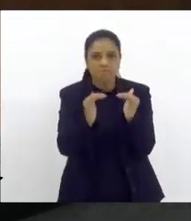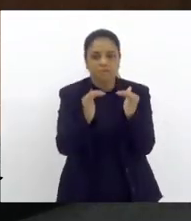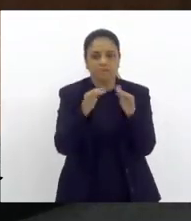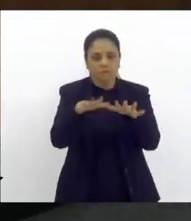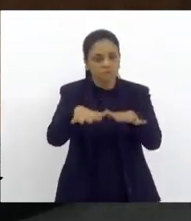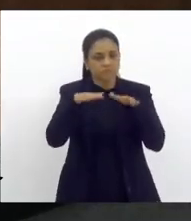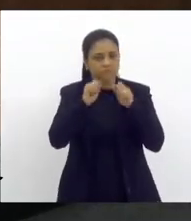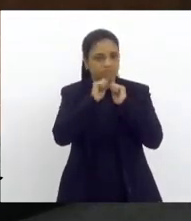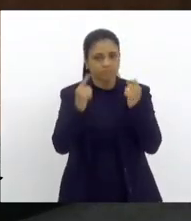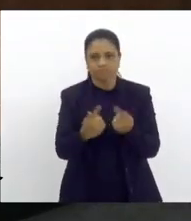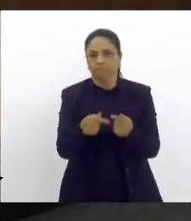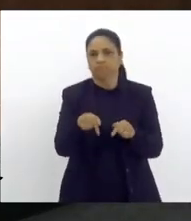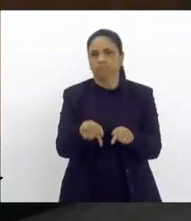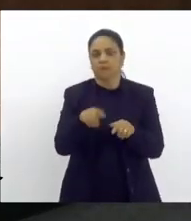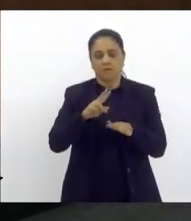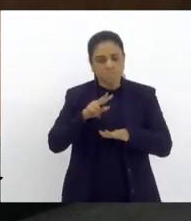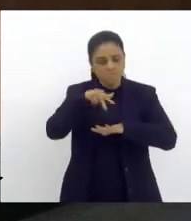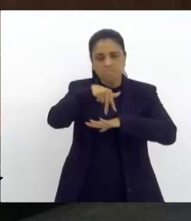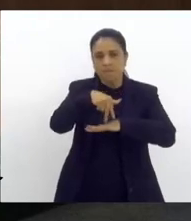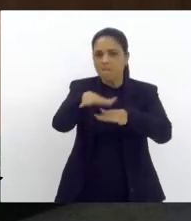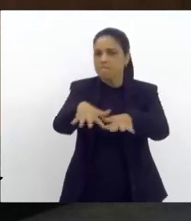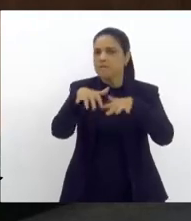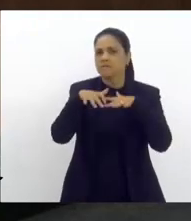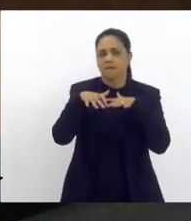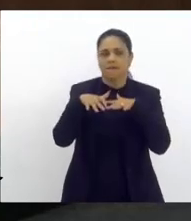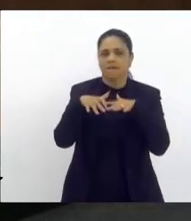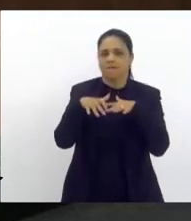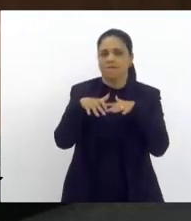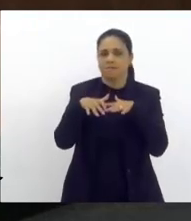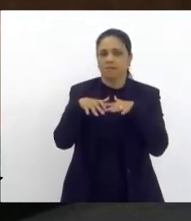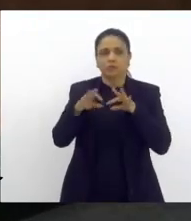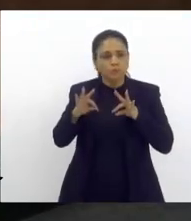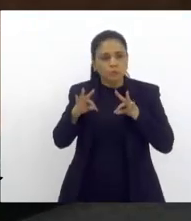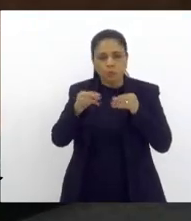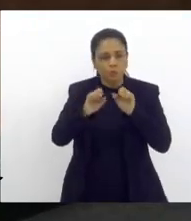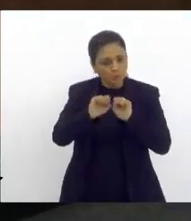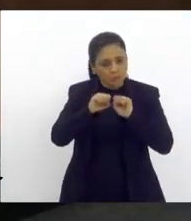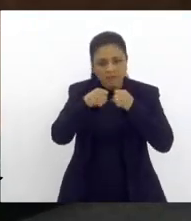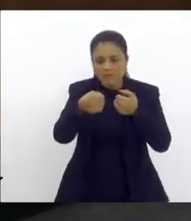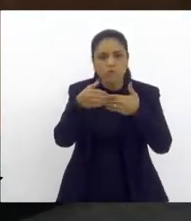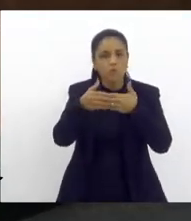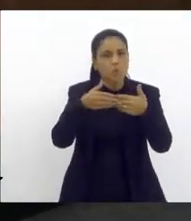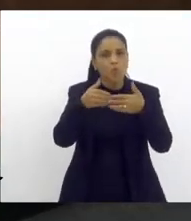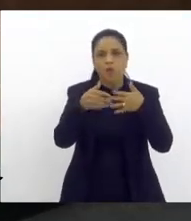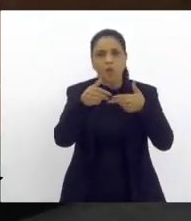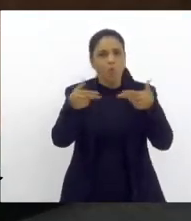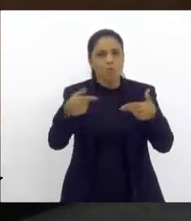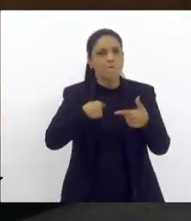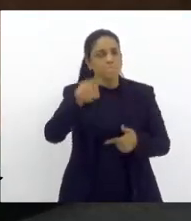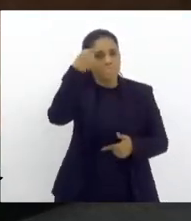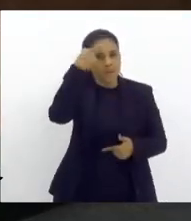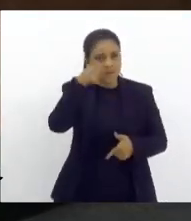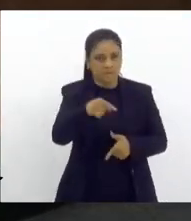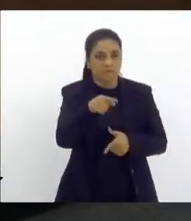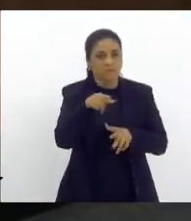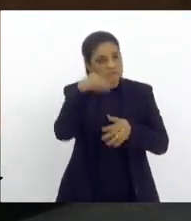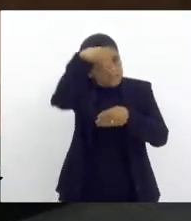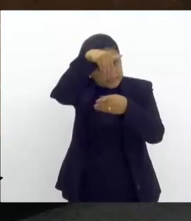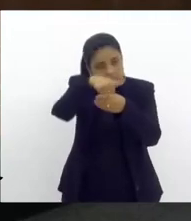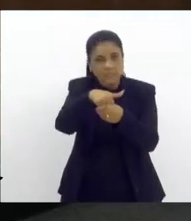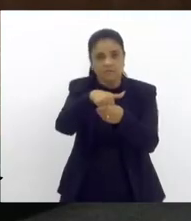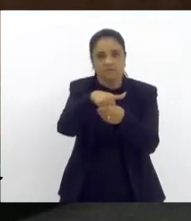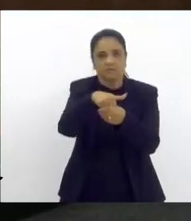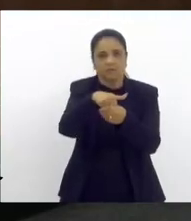mais plural que o plenário aqui todo mundo defende o que quiser e o que pensa porque vocês foram eleito